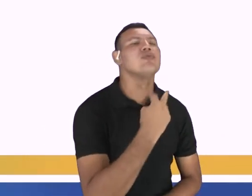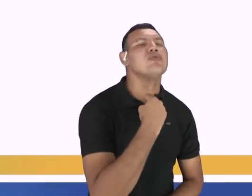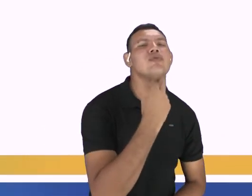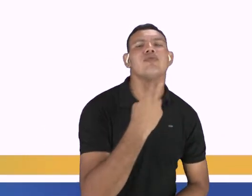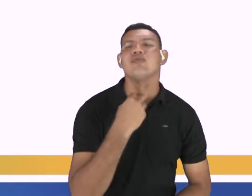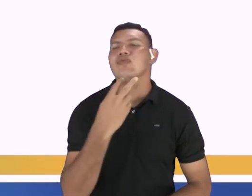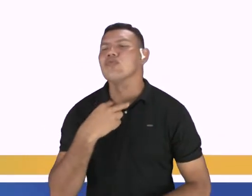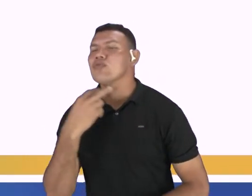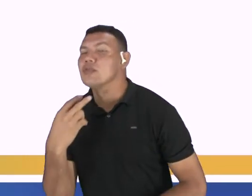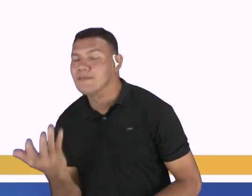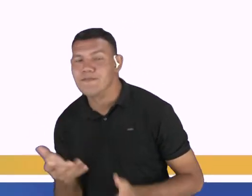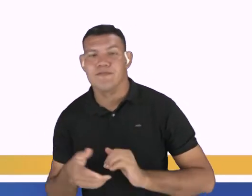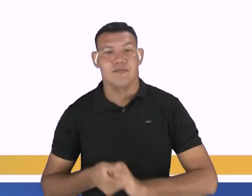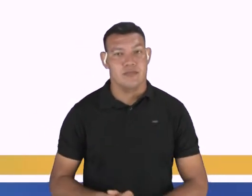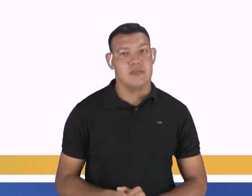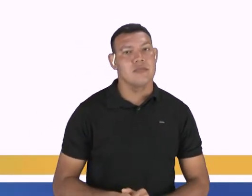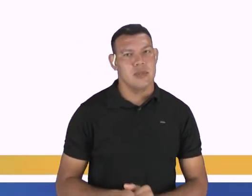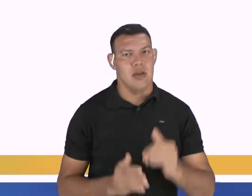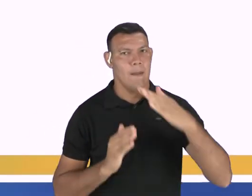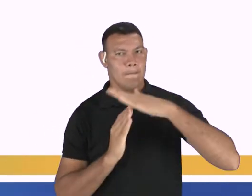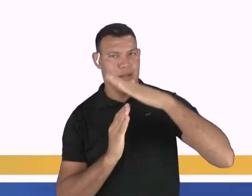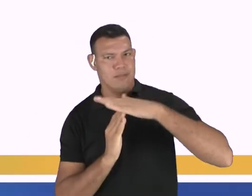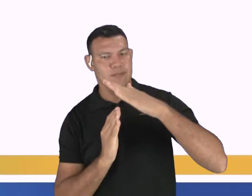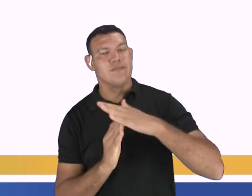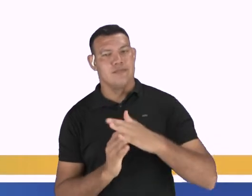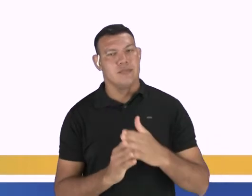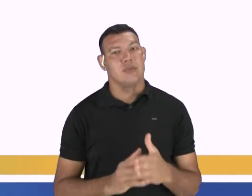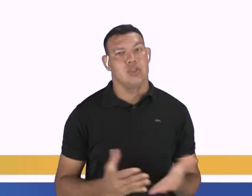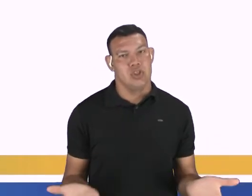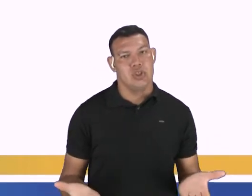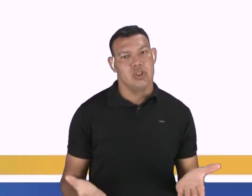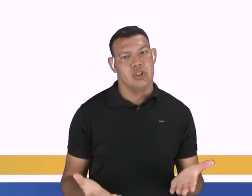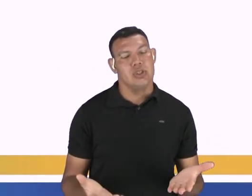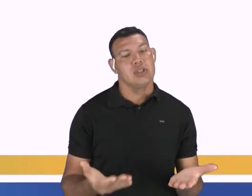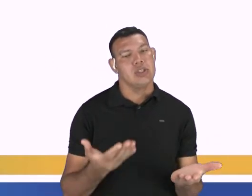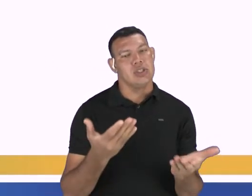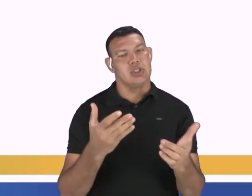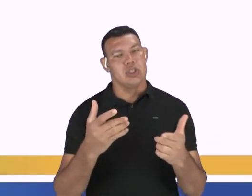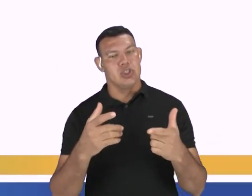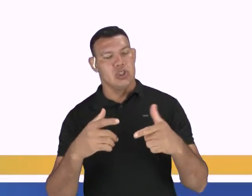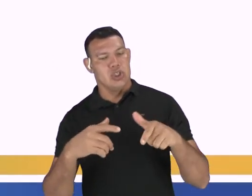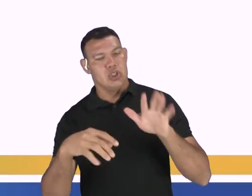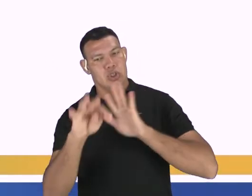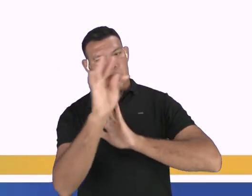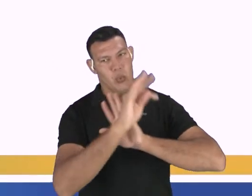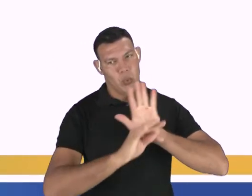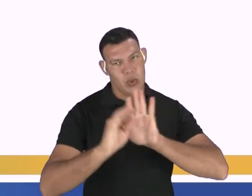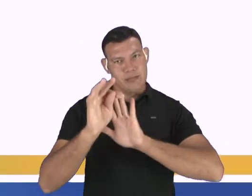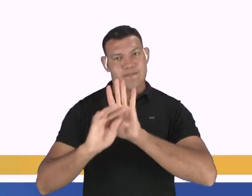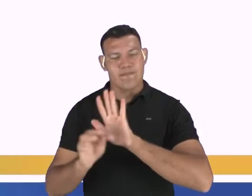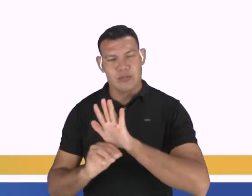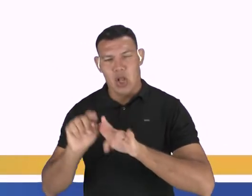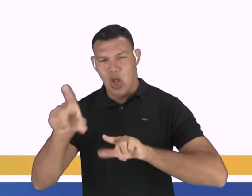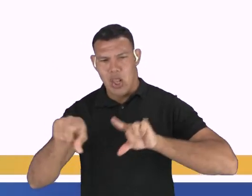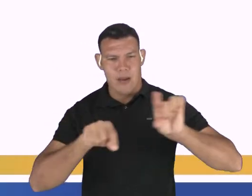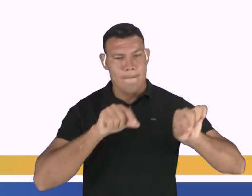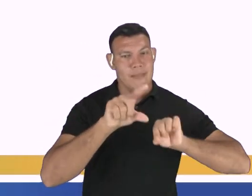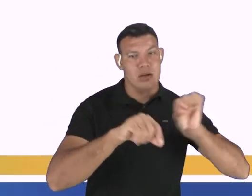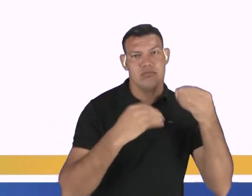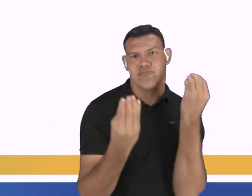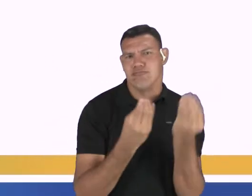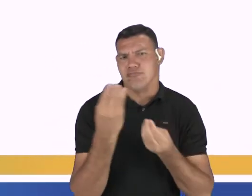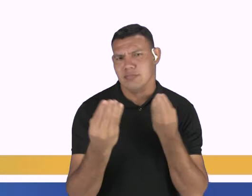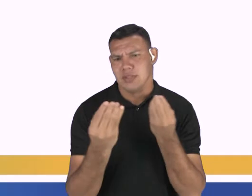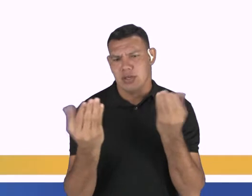e trazendo limites de uma obra para outra, o que permite o autor escolher como essas vozes podem